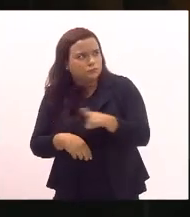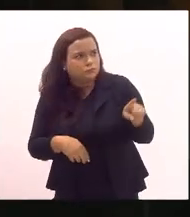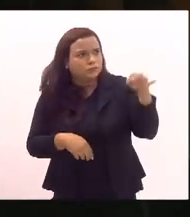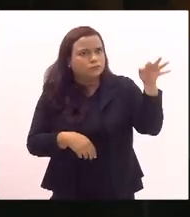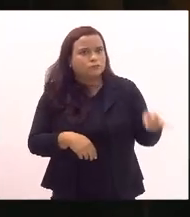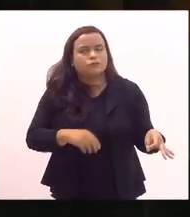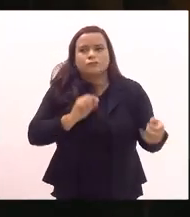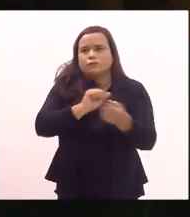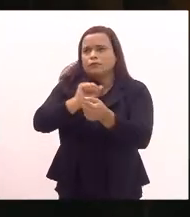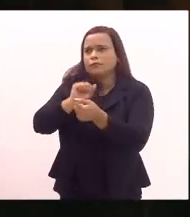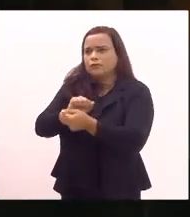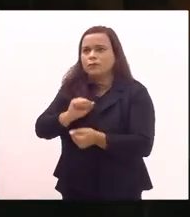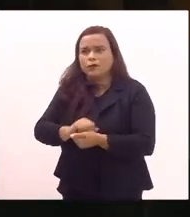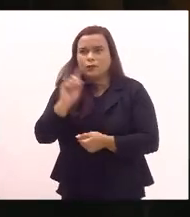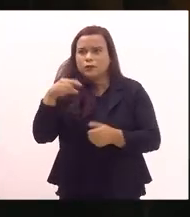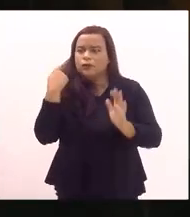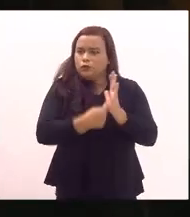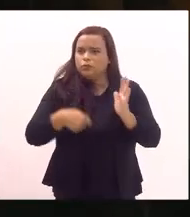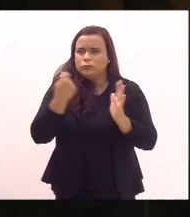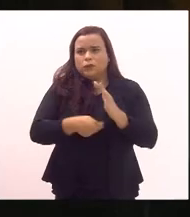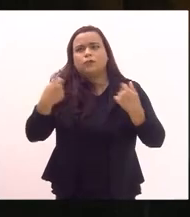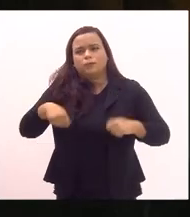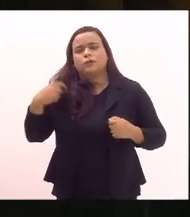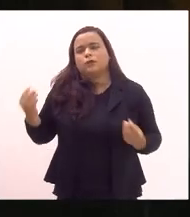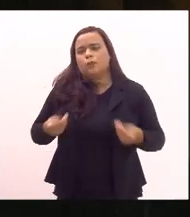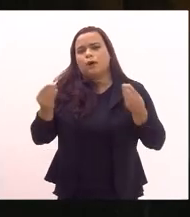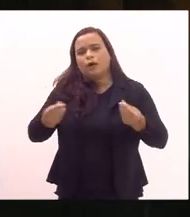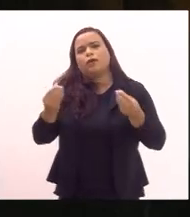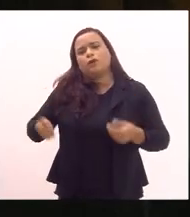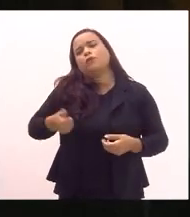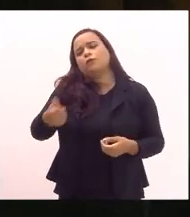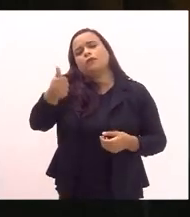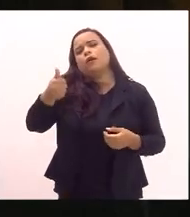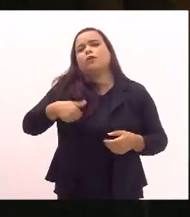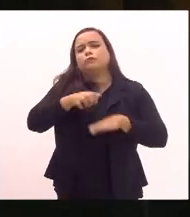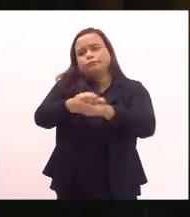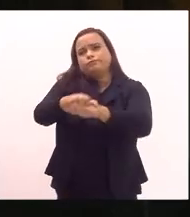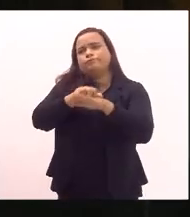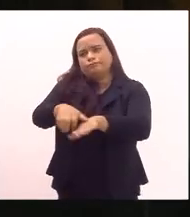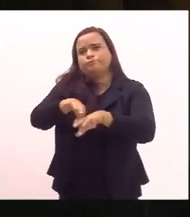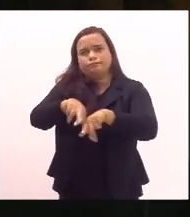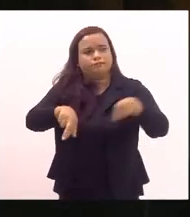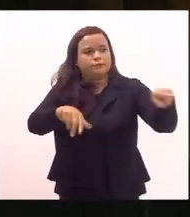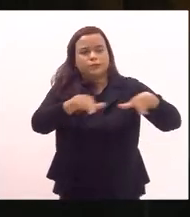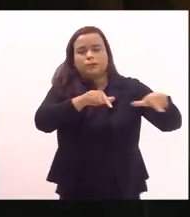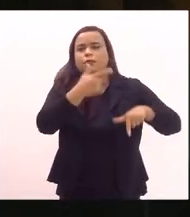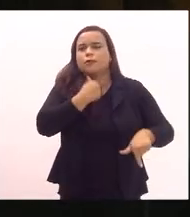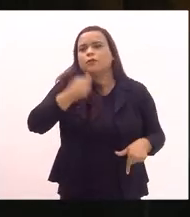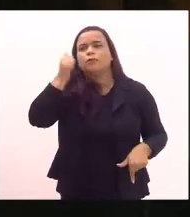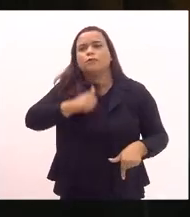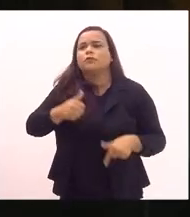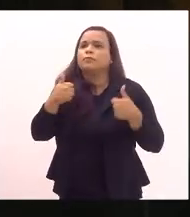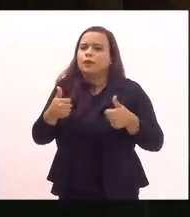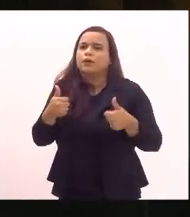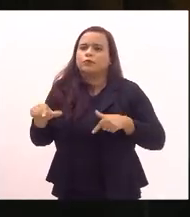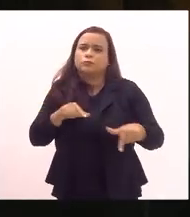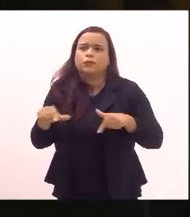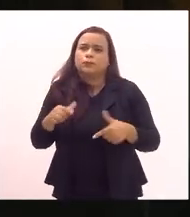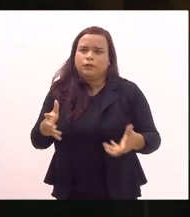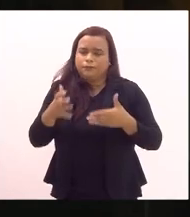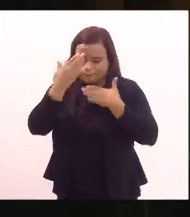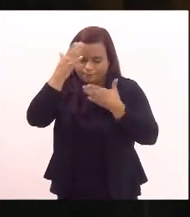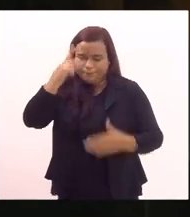também tá aí a gente precisa lutar por qualidade de transporte público para de trabalhadores para homens e mulheres de bem